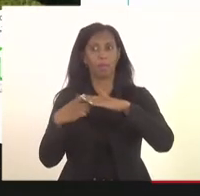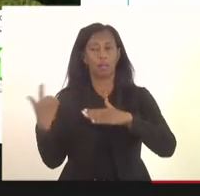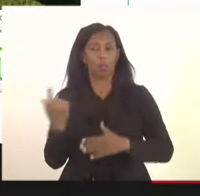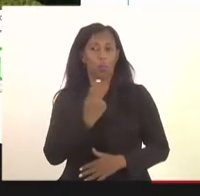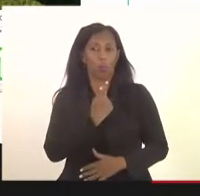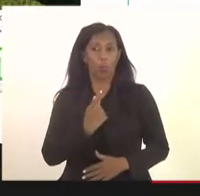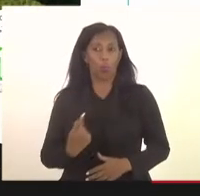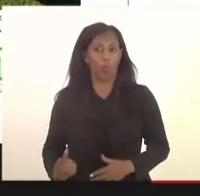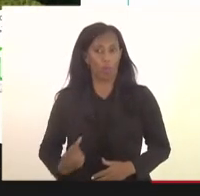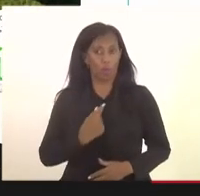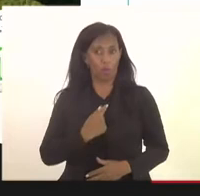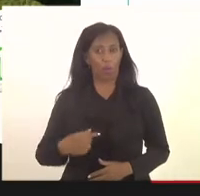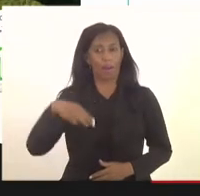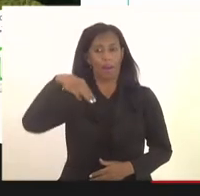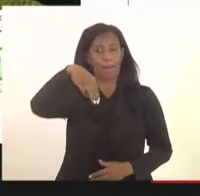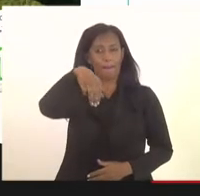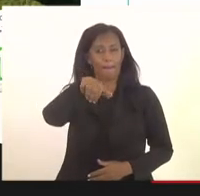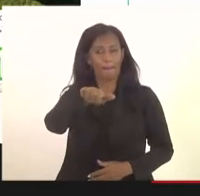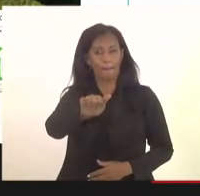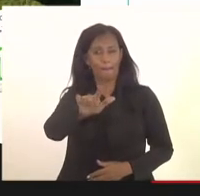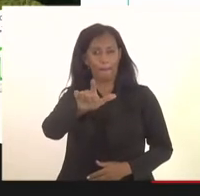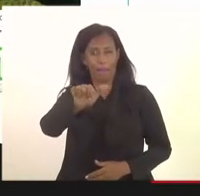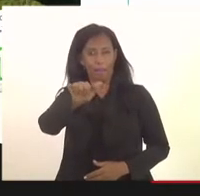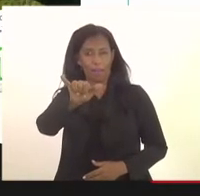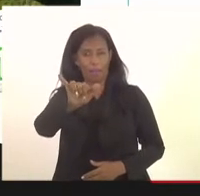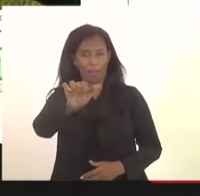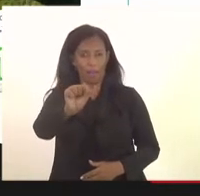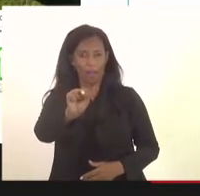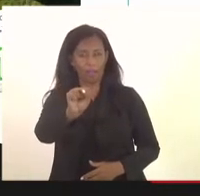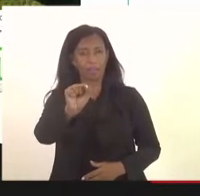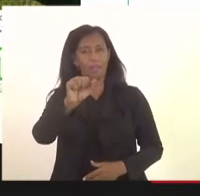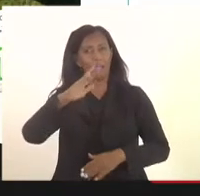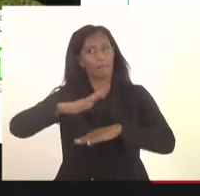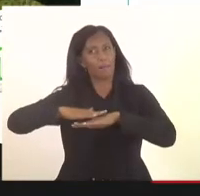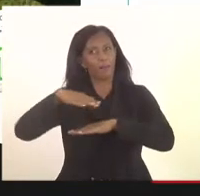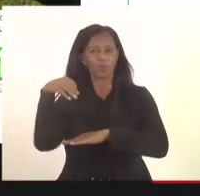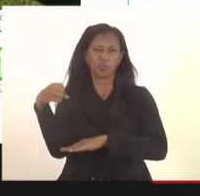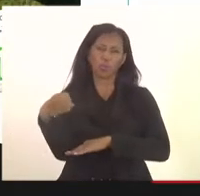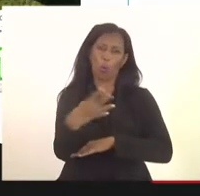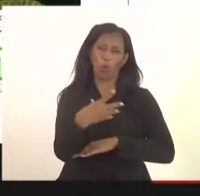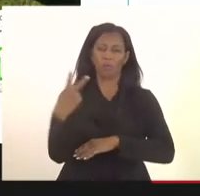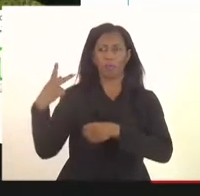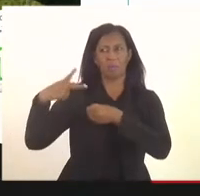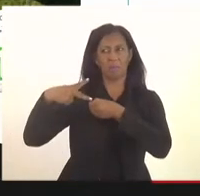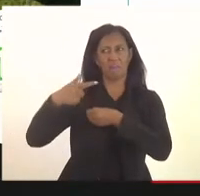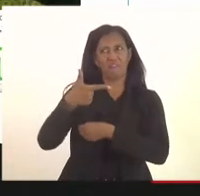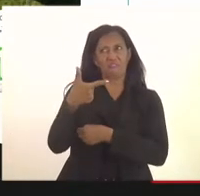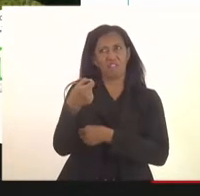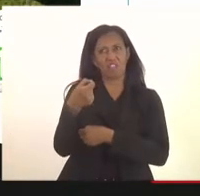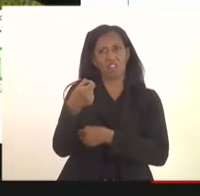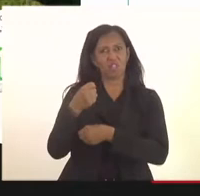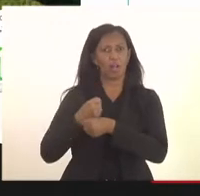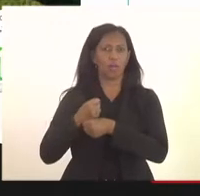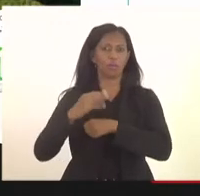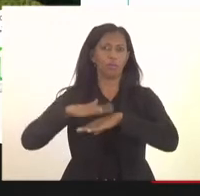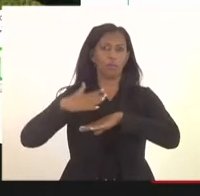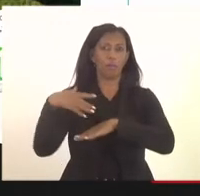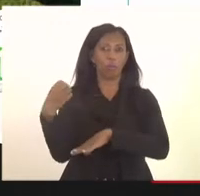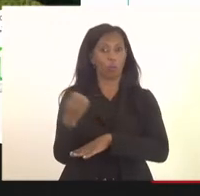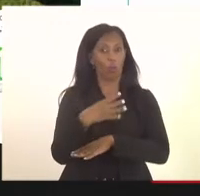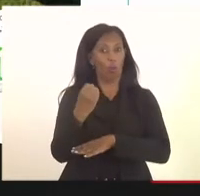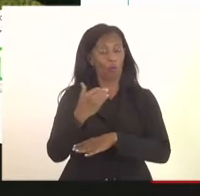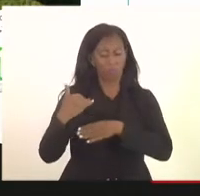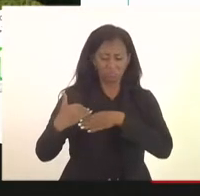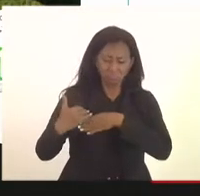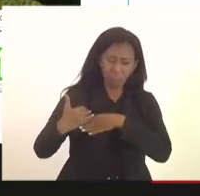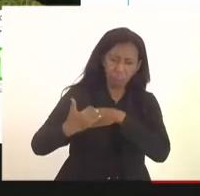Malásia. Então, ela é uma empresa um pouco mais nova que a Petrobras, aí, né, uns 20 anos, pelo menos. E, desde então,